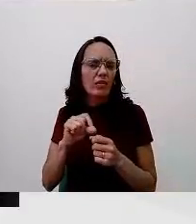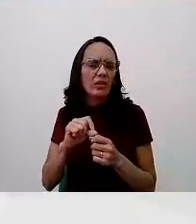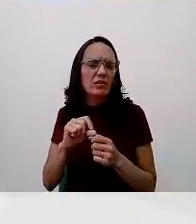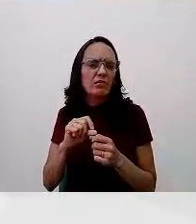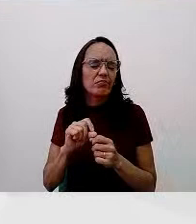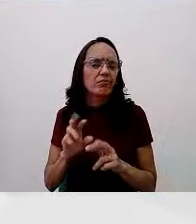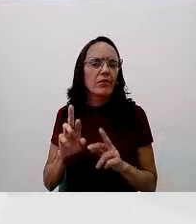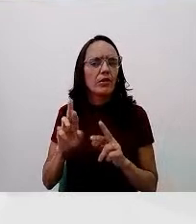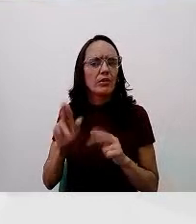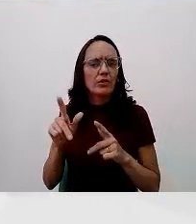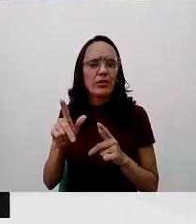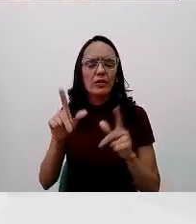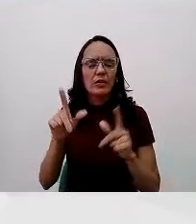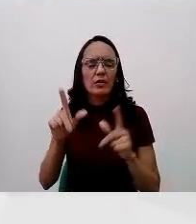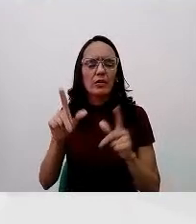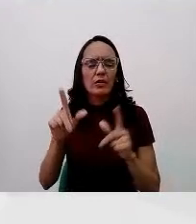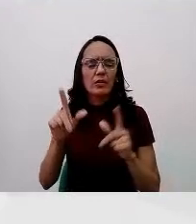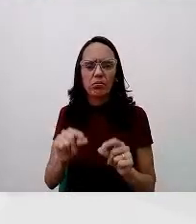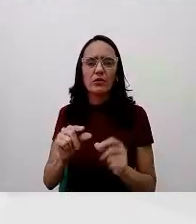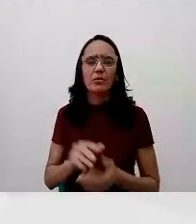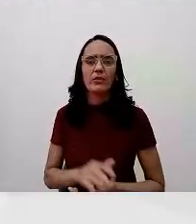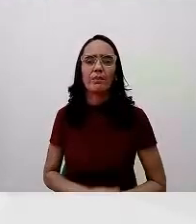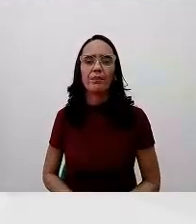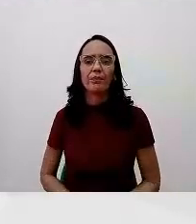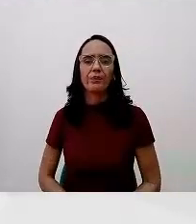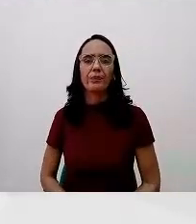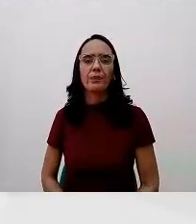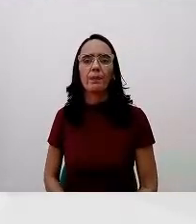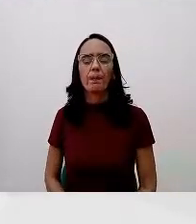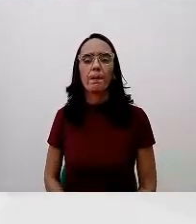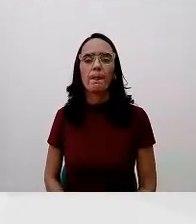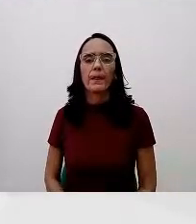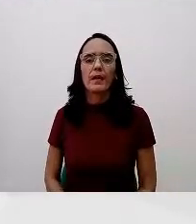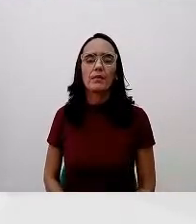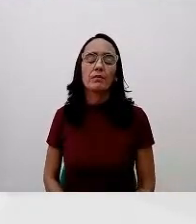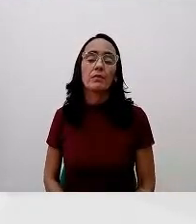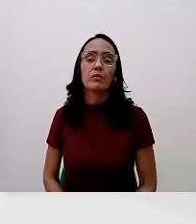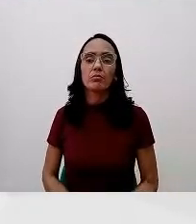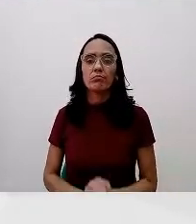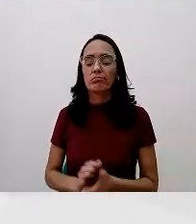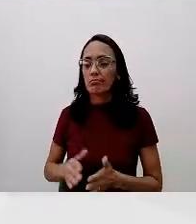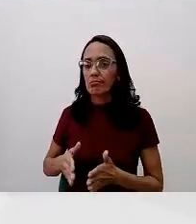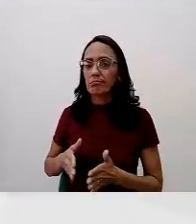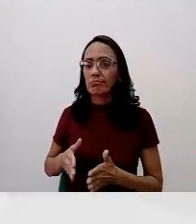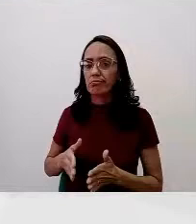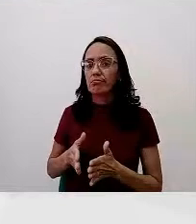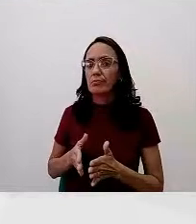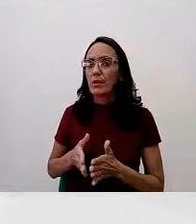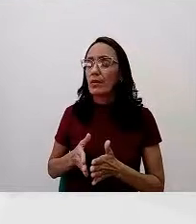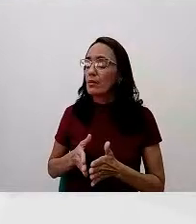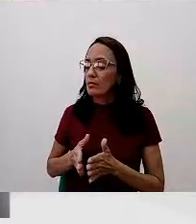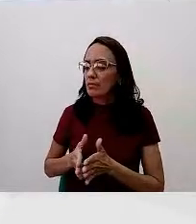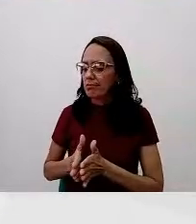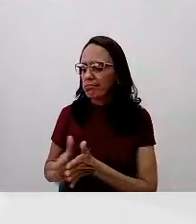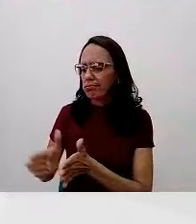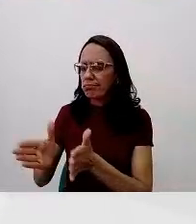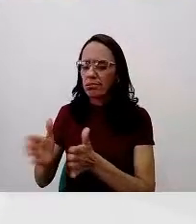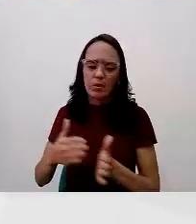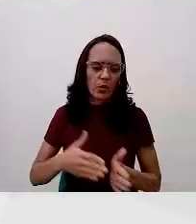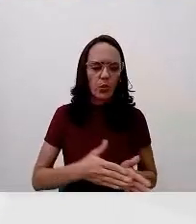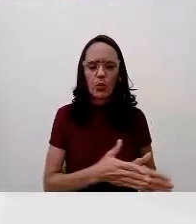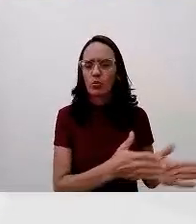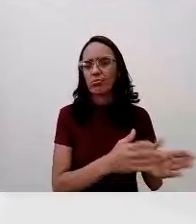São duas linhas de ação, né? Não sei se você entendeu. Sim, entendi, professor.